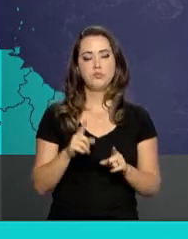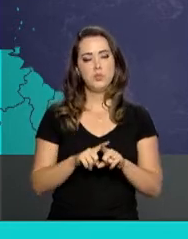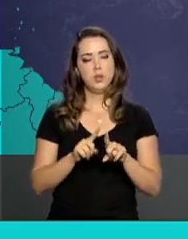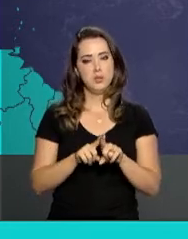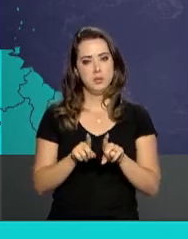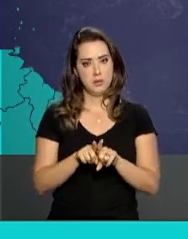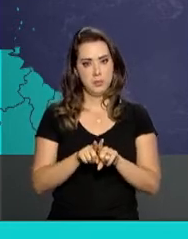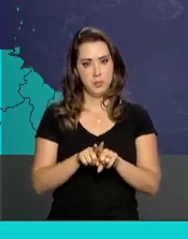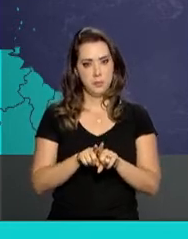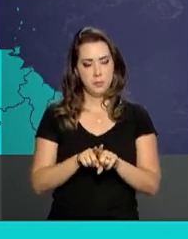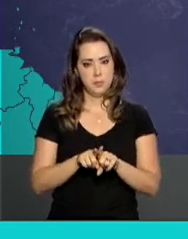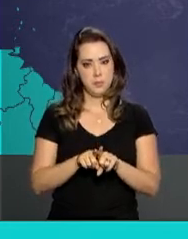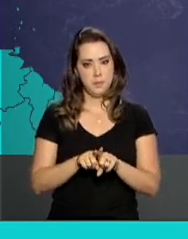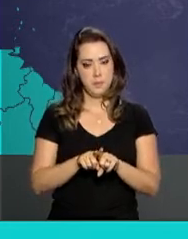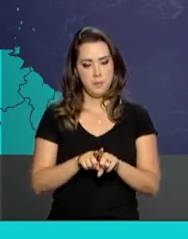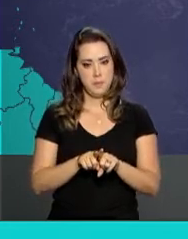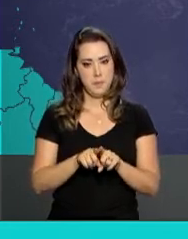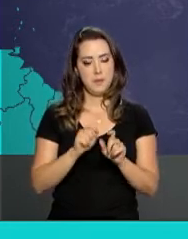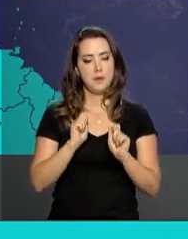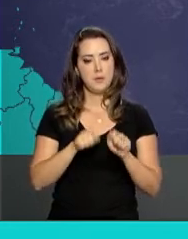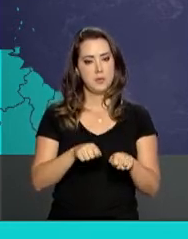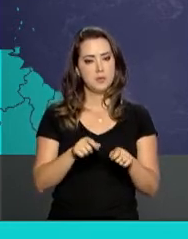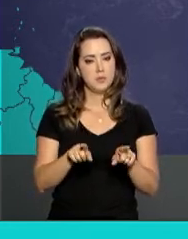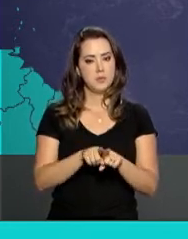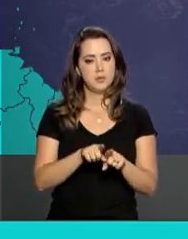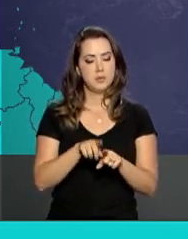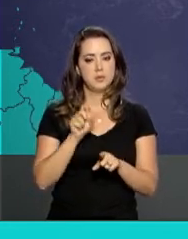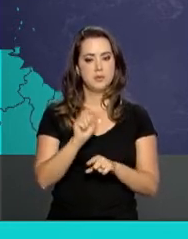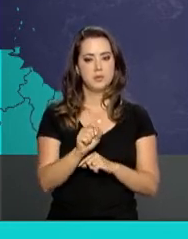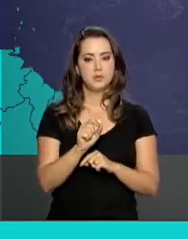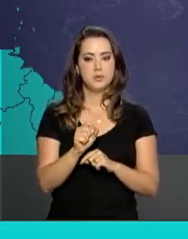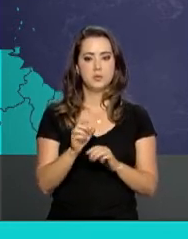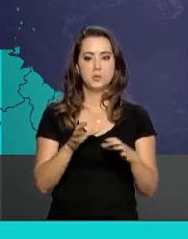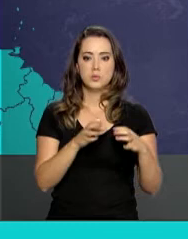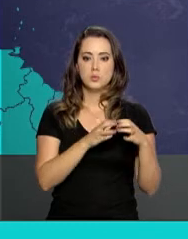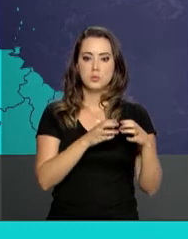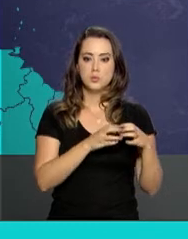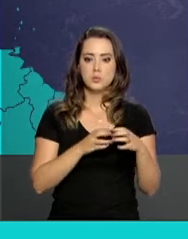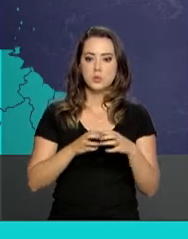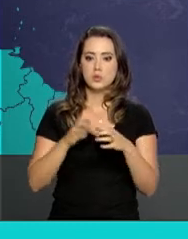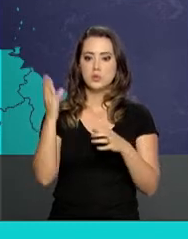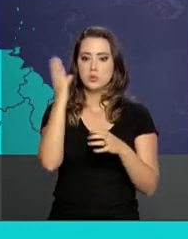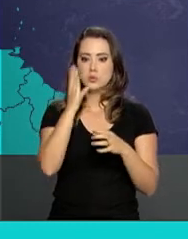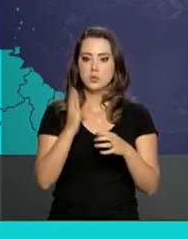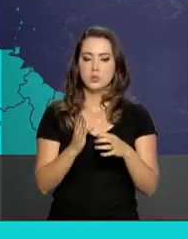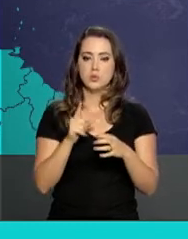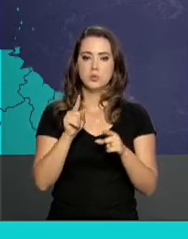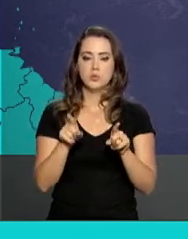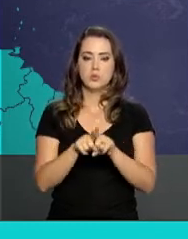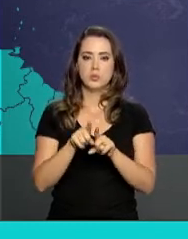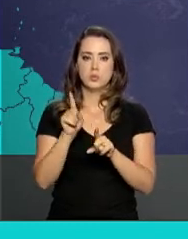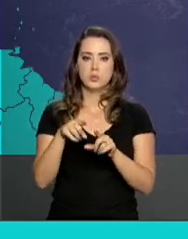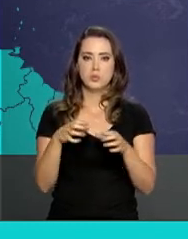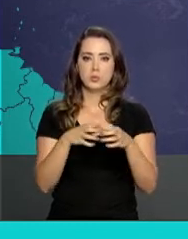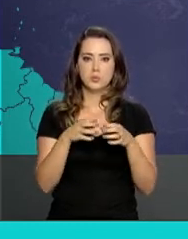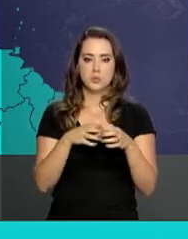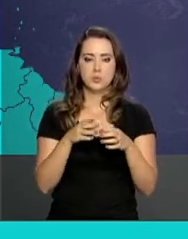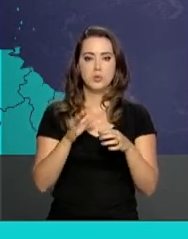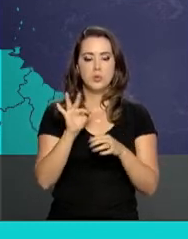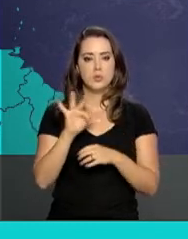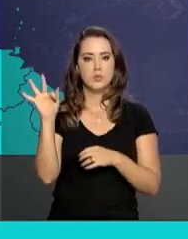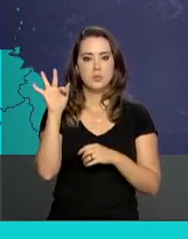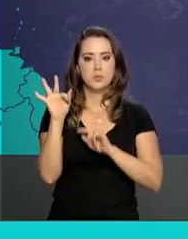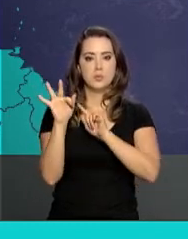lado, também haverá a possibilidade de que os organismos brasileiros